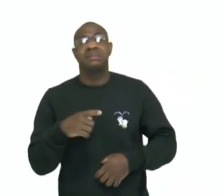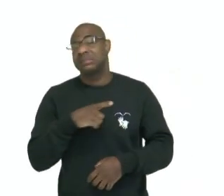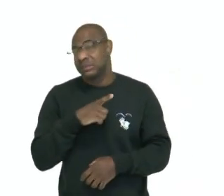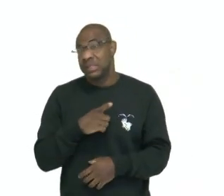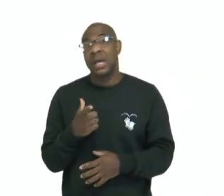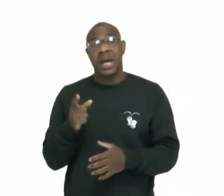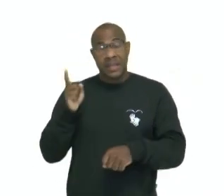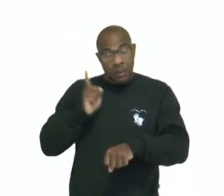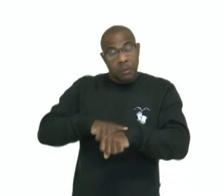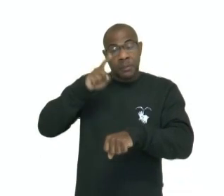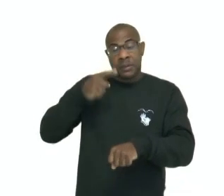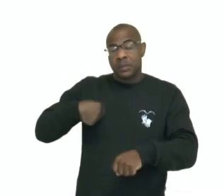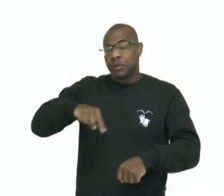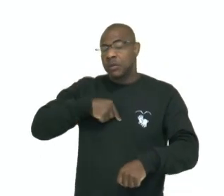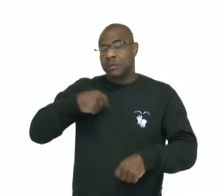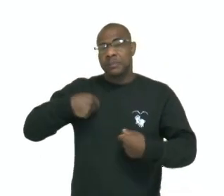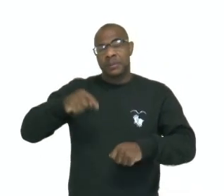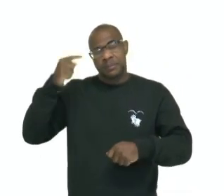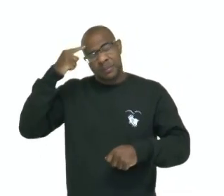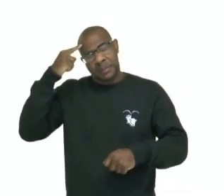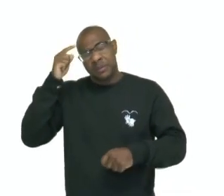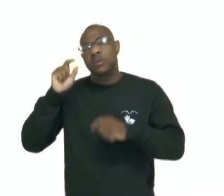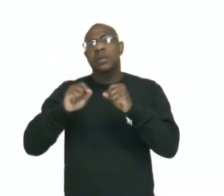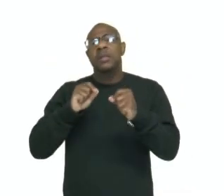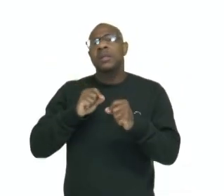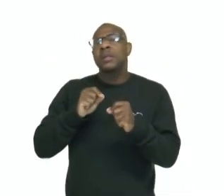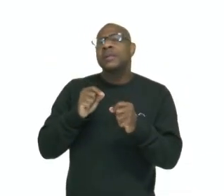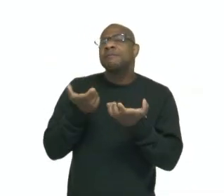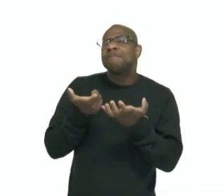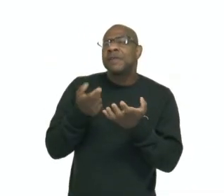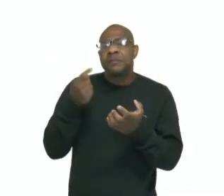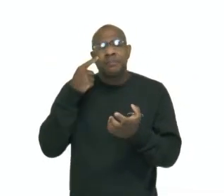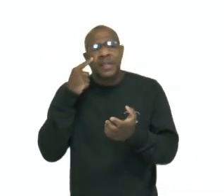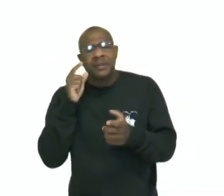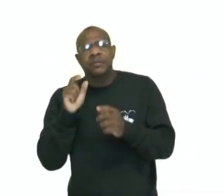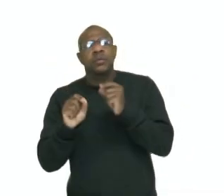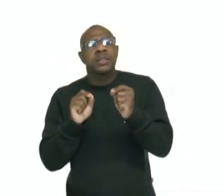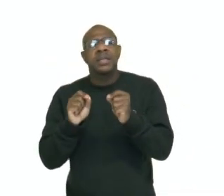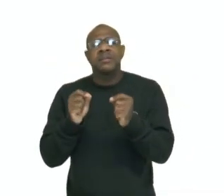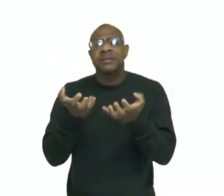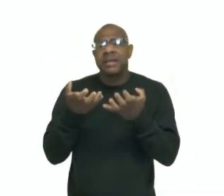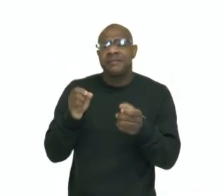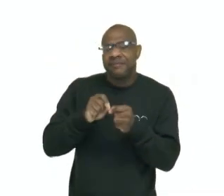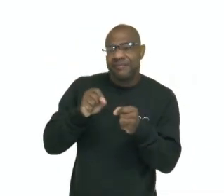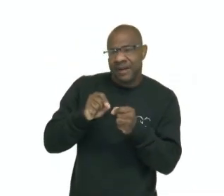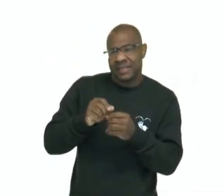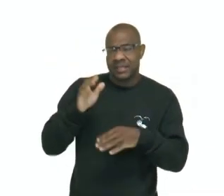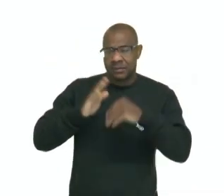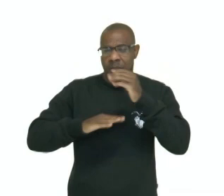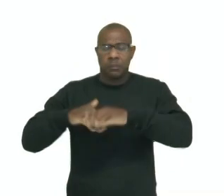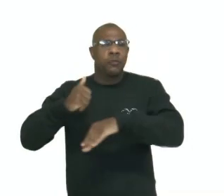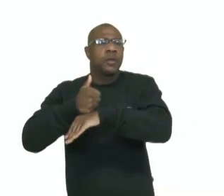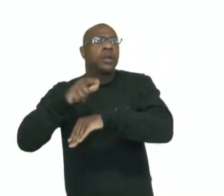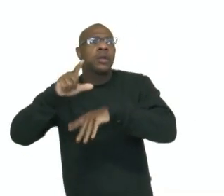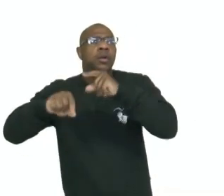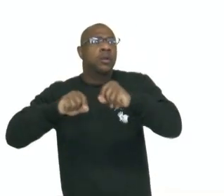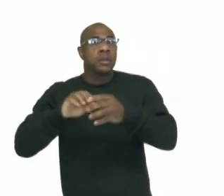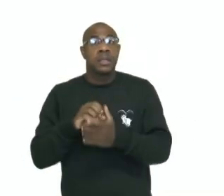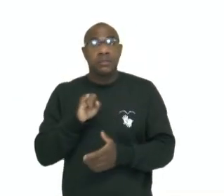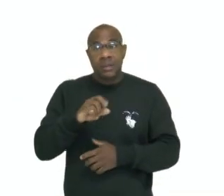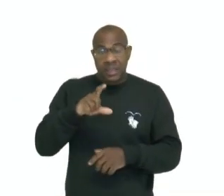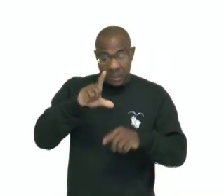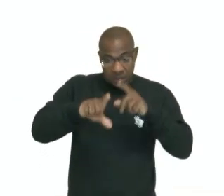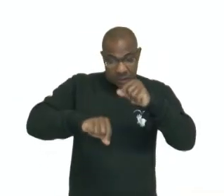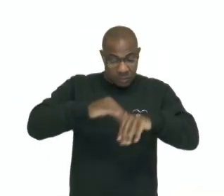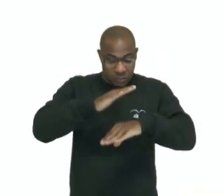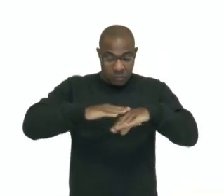gente reflete sobre o que deseja continuar fazendo pelo resto da vida. Se tiver feito uma escolha desconectada